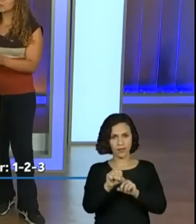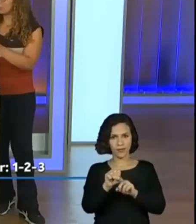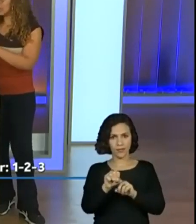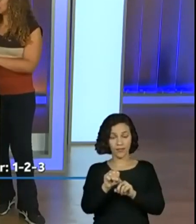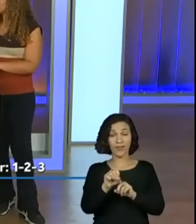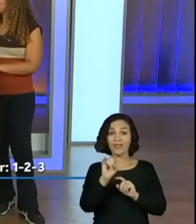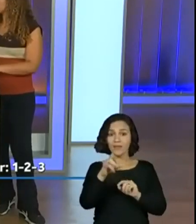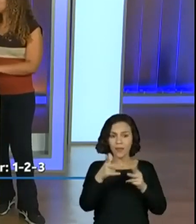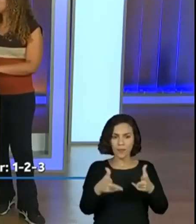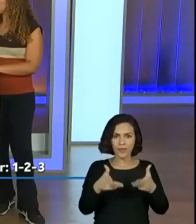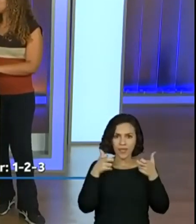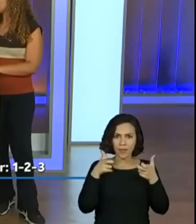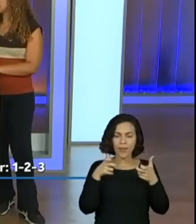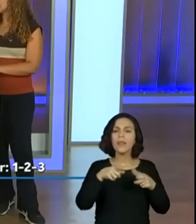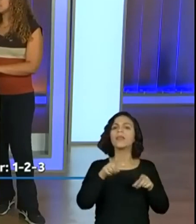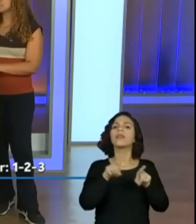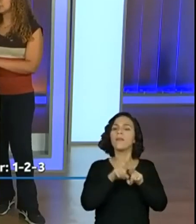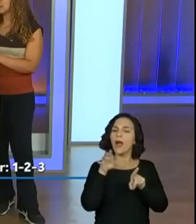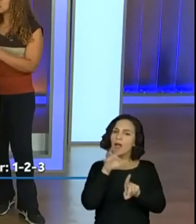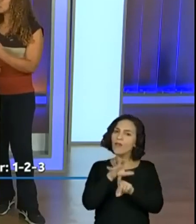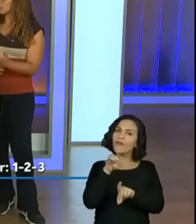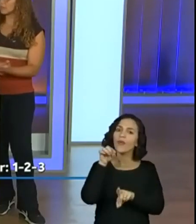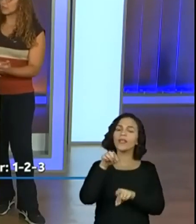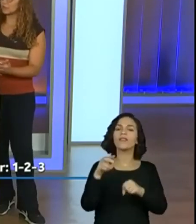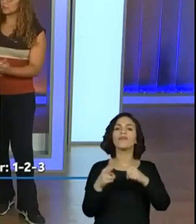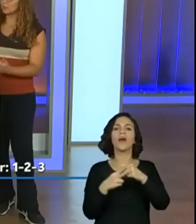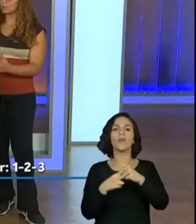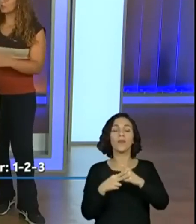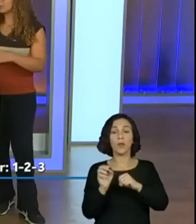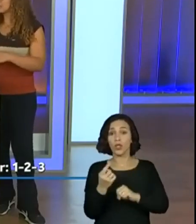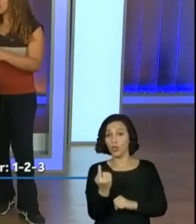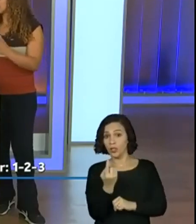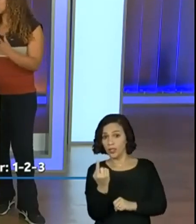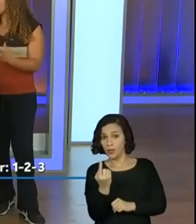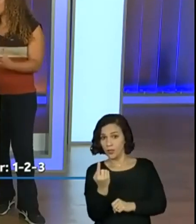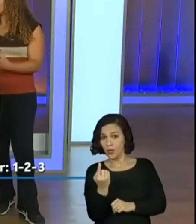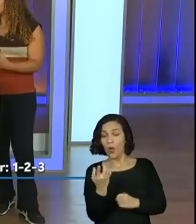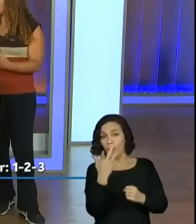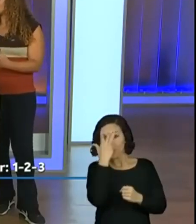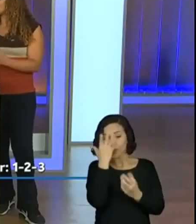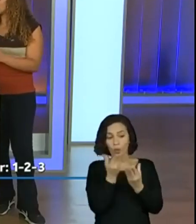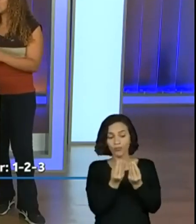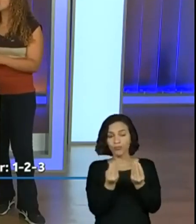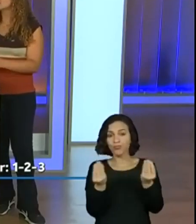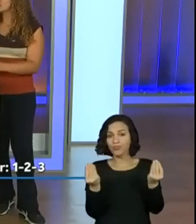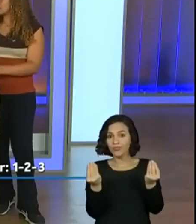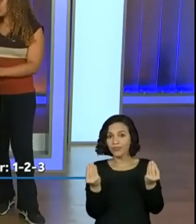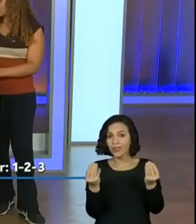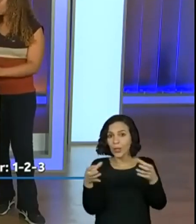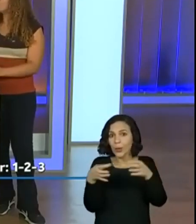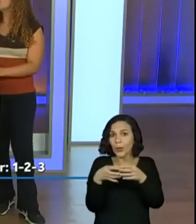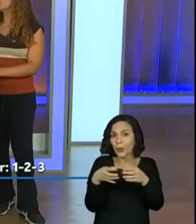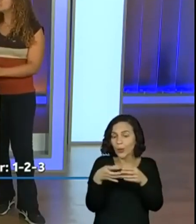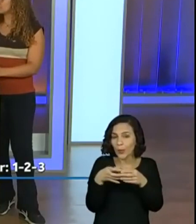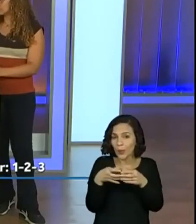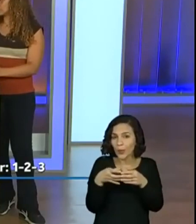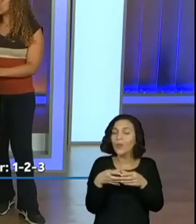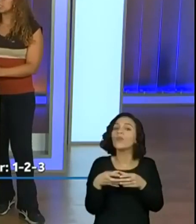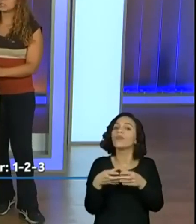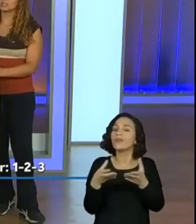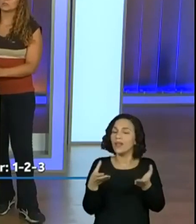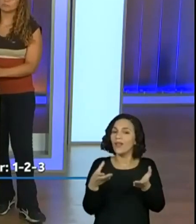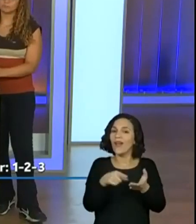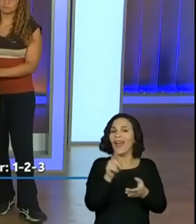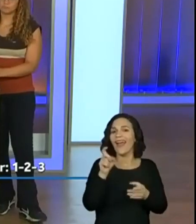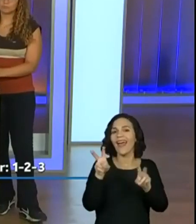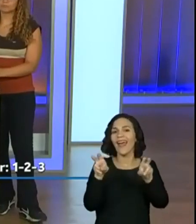identificado, também interfere no verbo, porque ele pode estar sozinho, pode ser várias pessoas juntas. Tem que pensar nisso, que é o número ali, né? Sim.